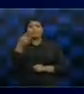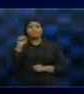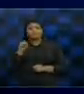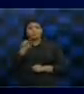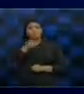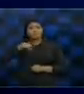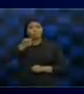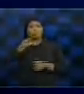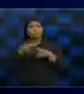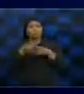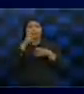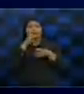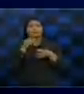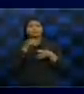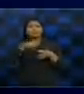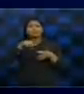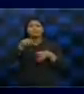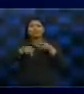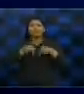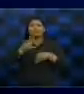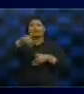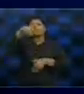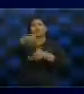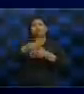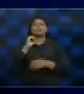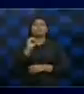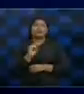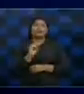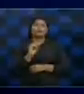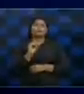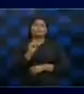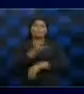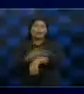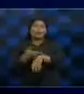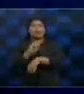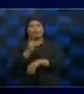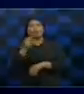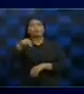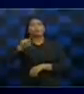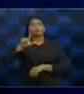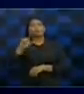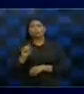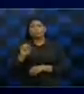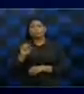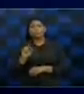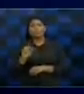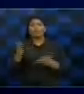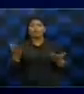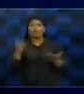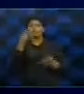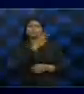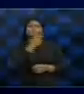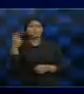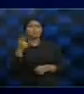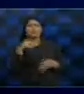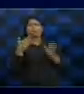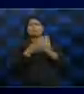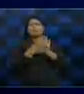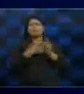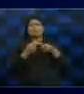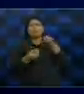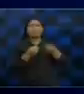anularam o voto. Portanto, a pergunta: que argumentos e programas os senhores têm para merecer o voto desses eleitores no próximo